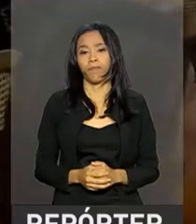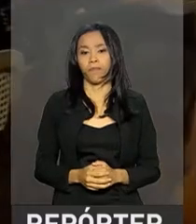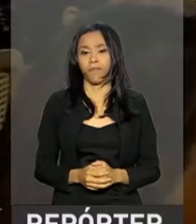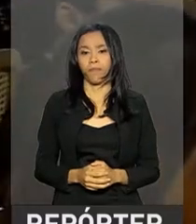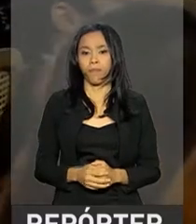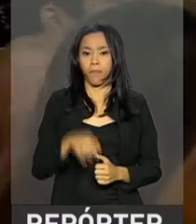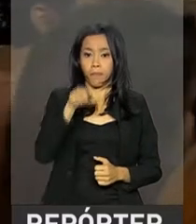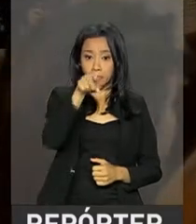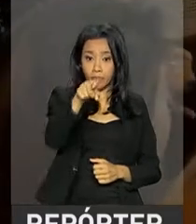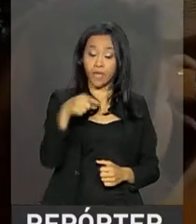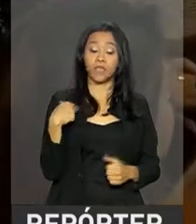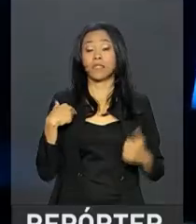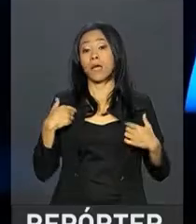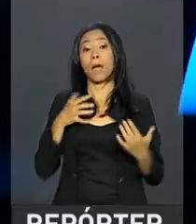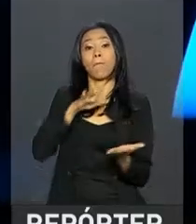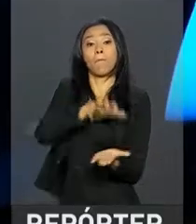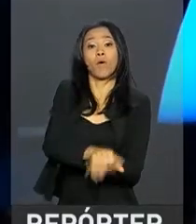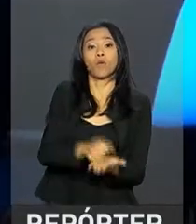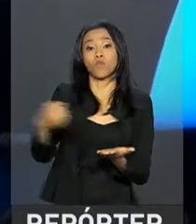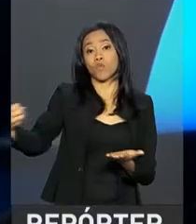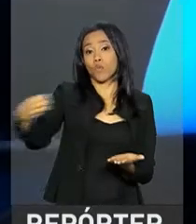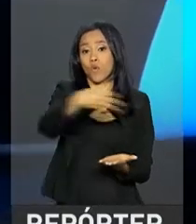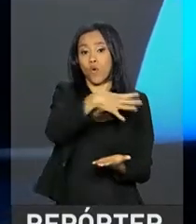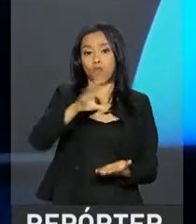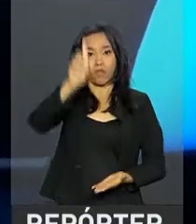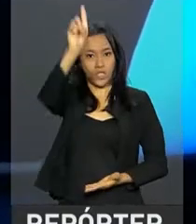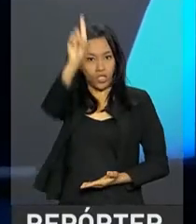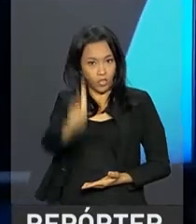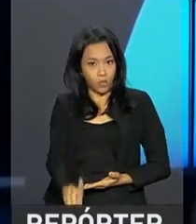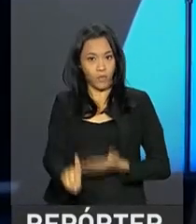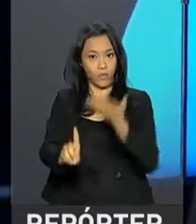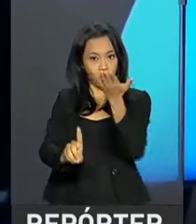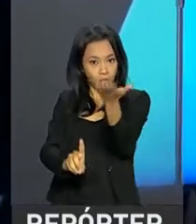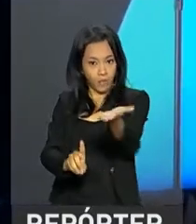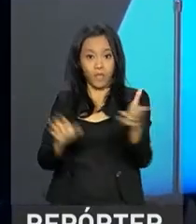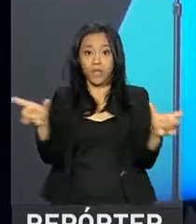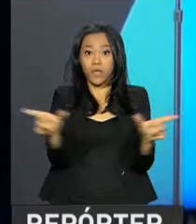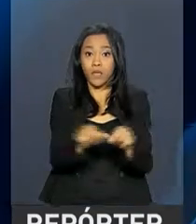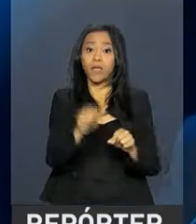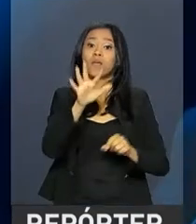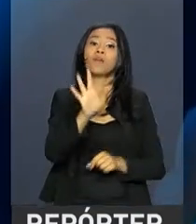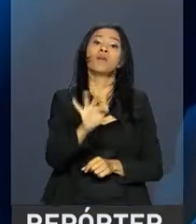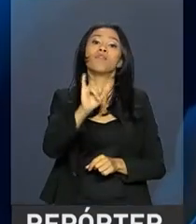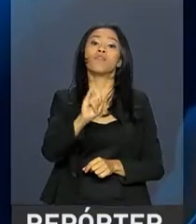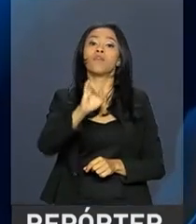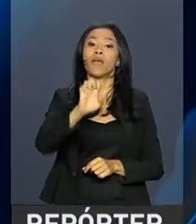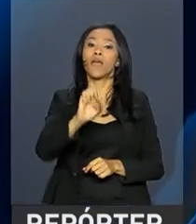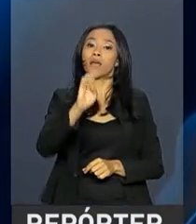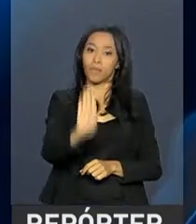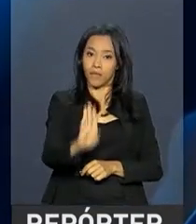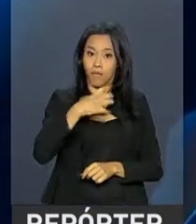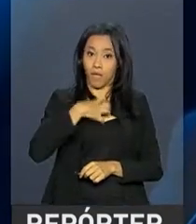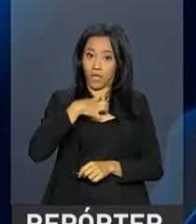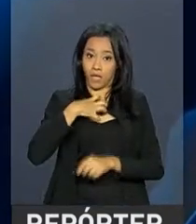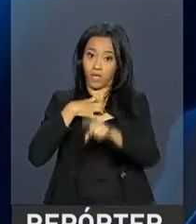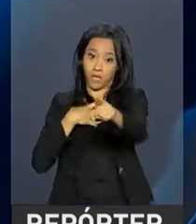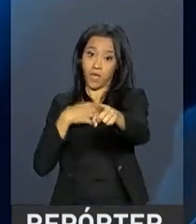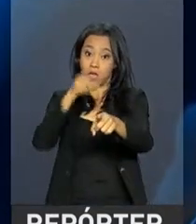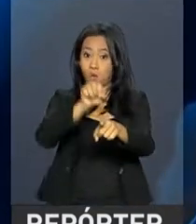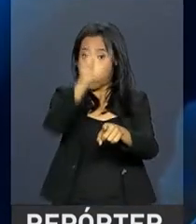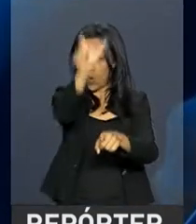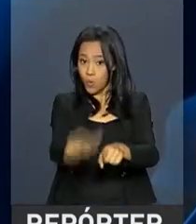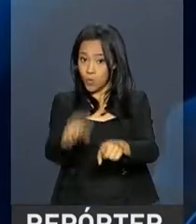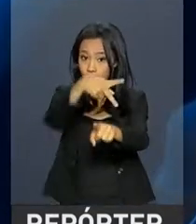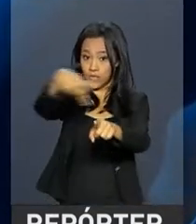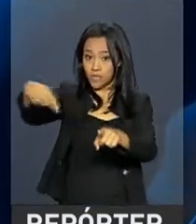durante a posse da nova diretoria da federação das indústrias do estado da bahia o presidente da confederação nacional da indústria